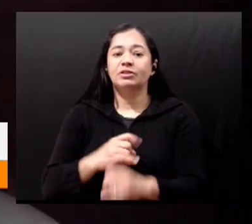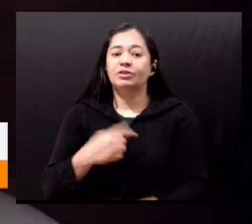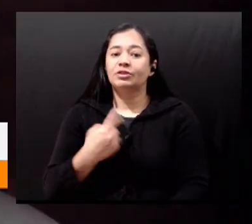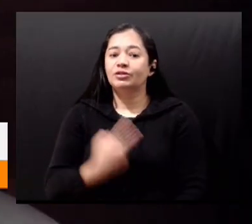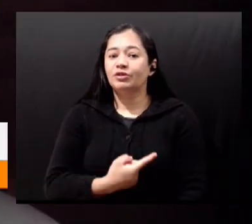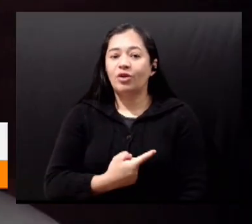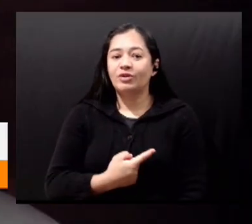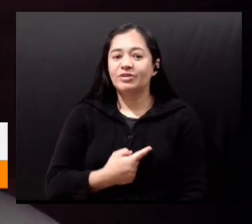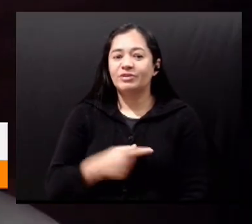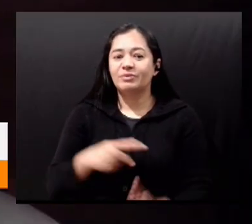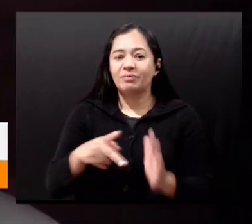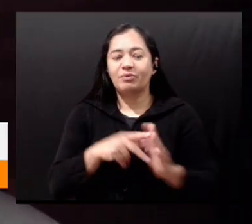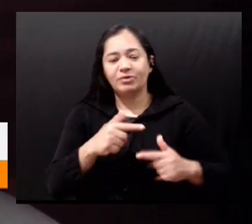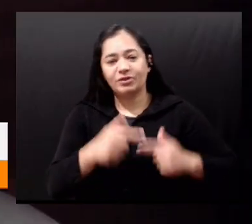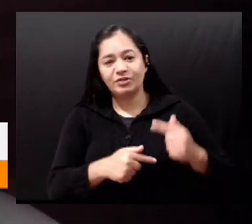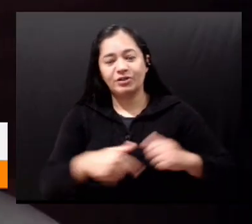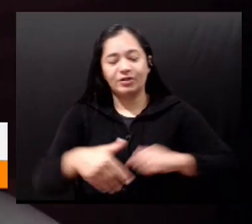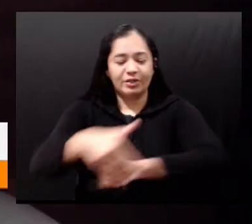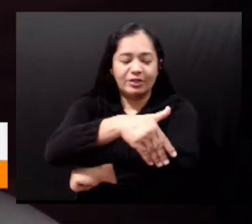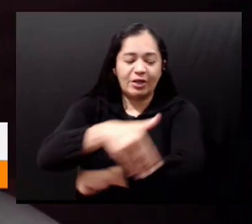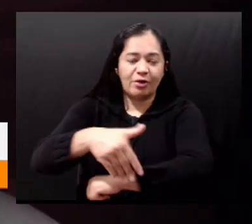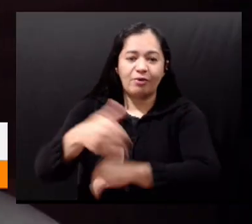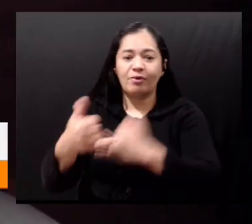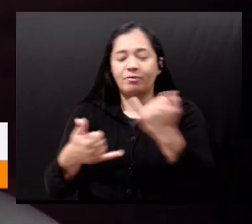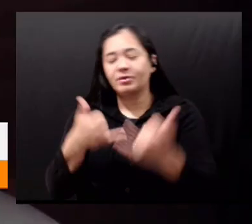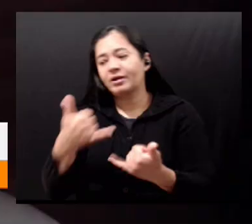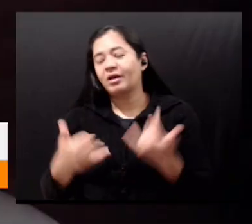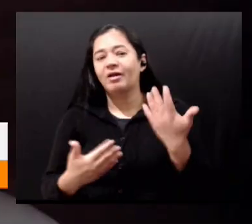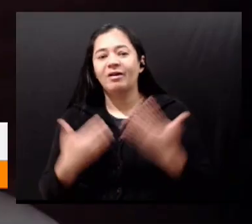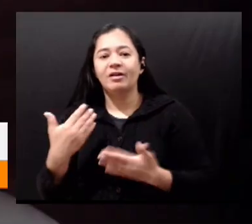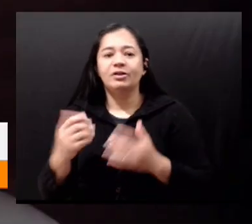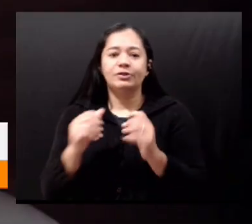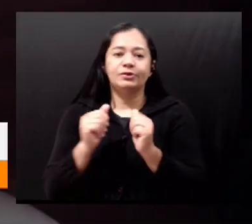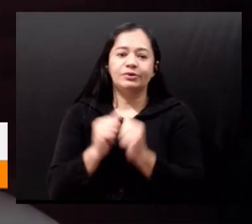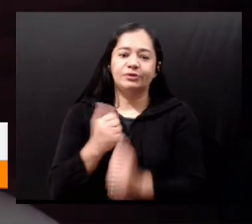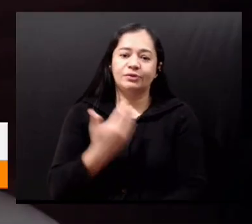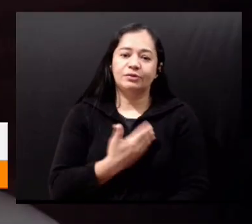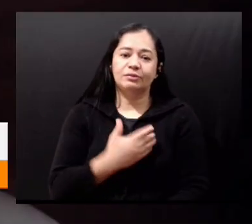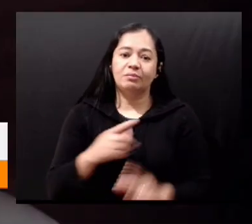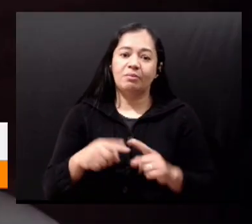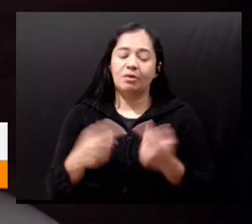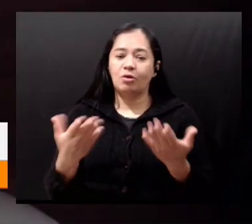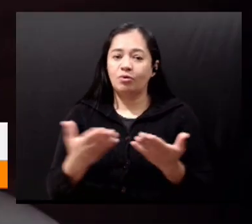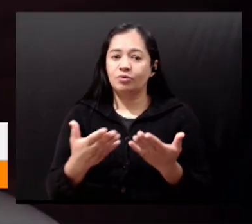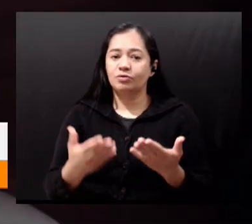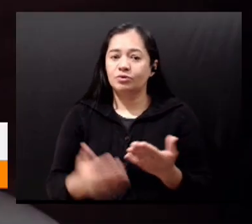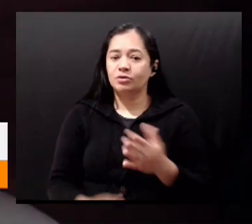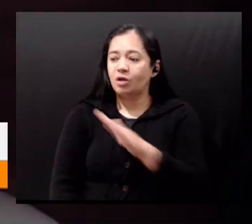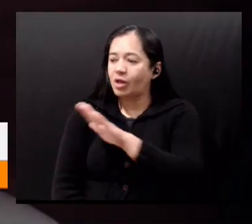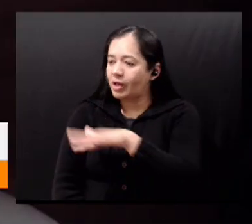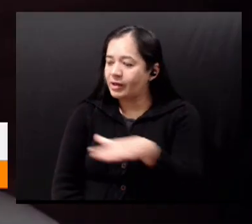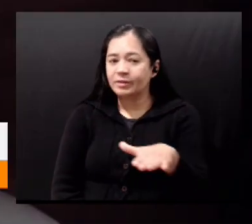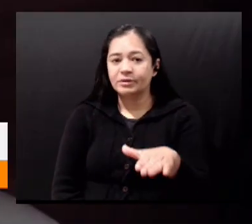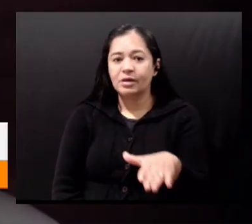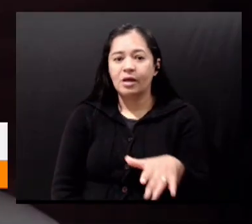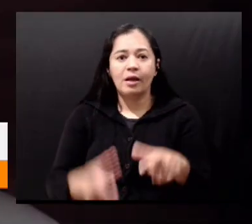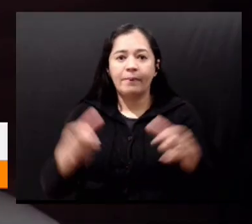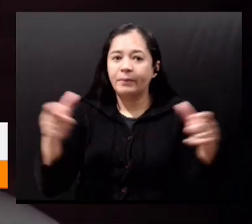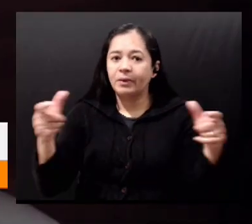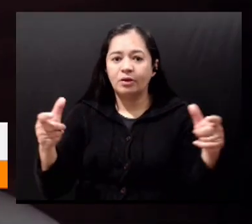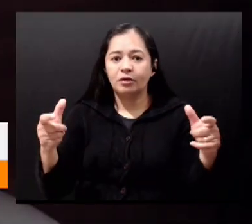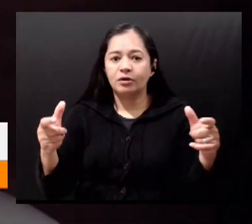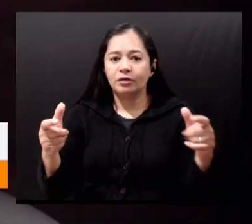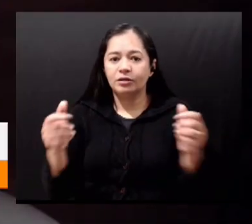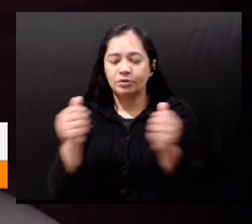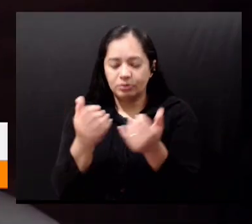na rua, É verdade. se divertia com os colegas. Hoje em dia a gente olha para as crianças, a maior parte está com o celular na mão.